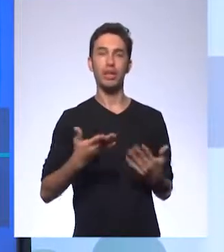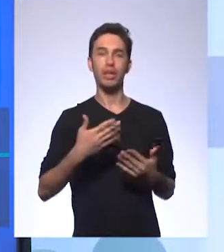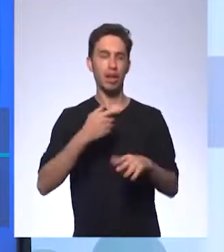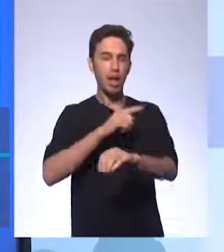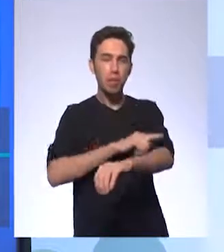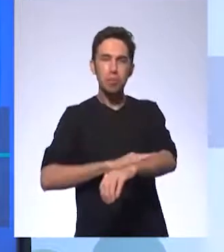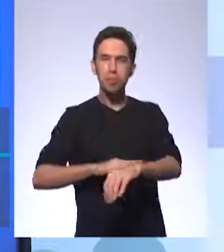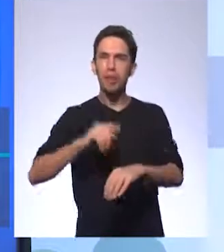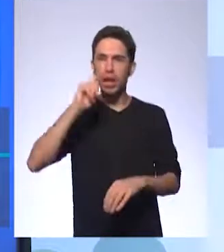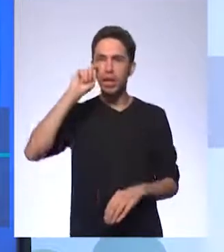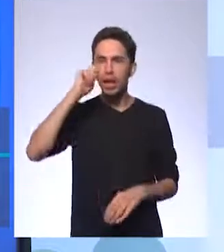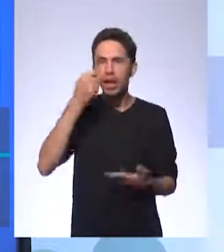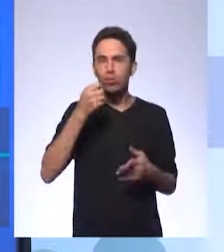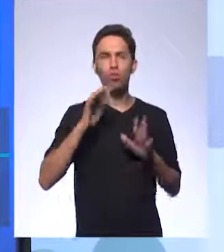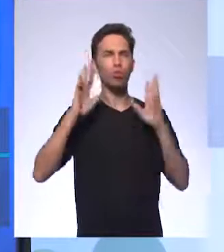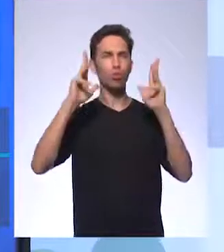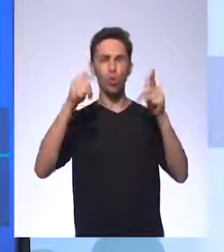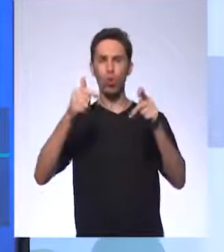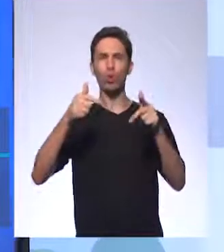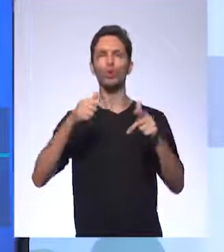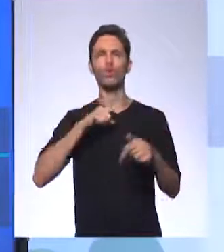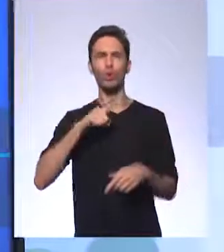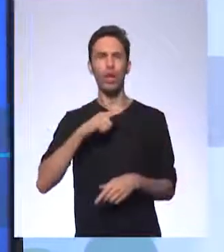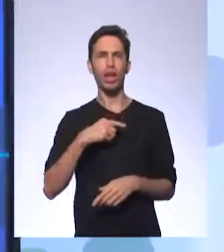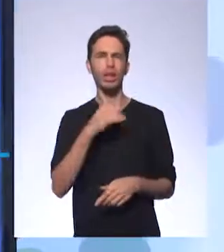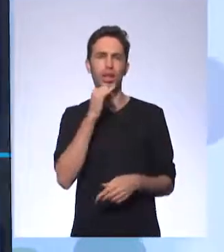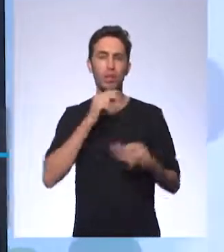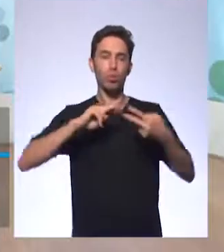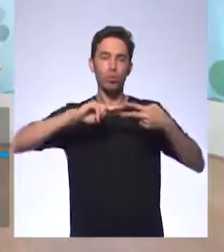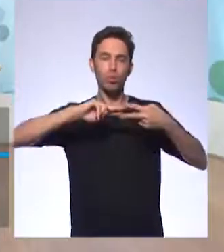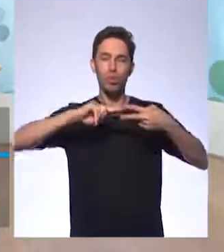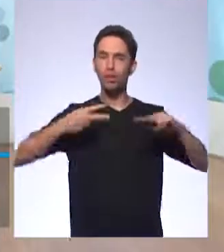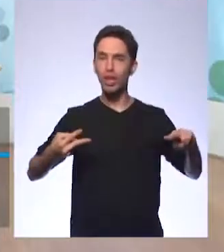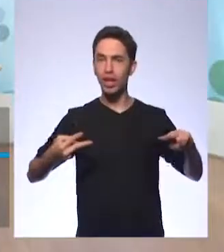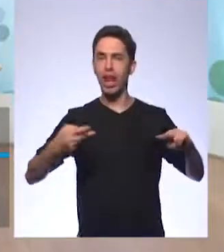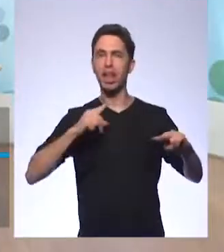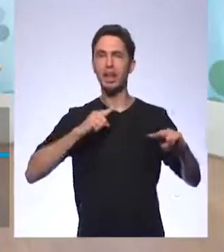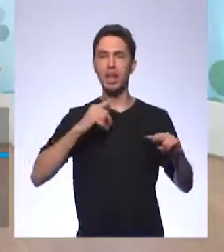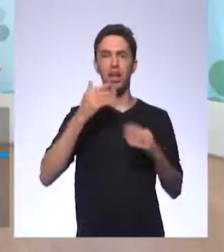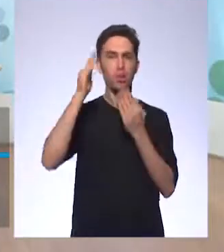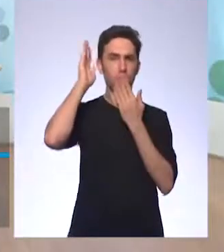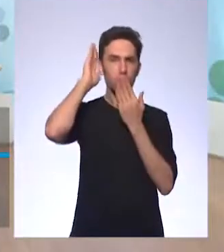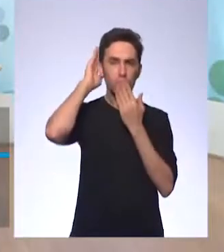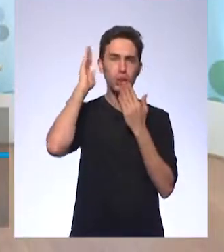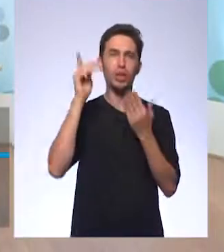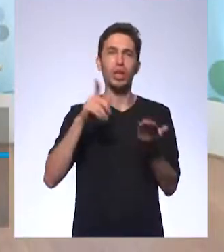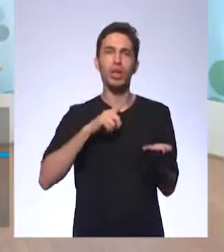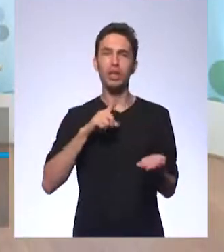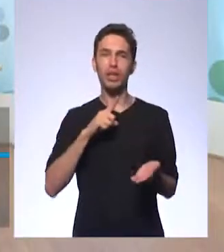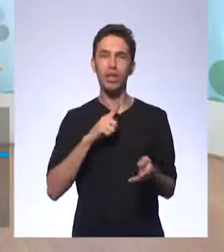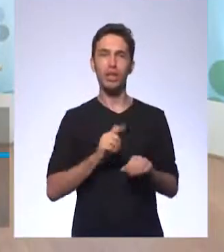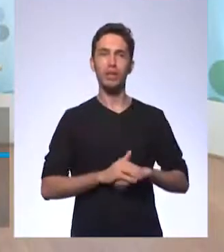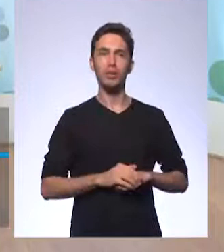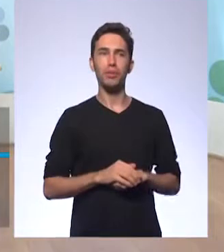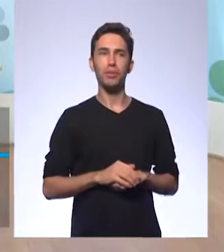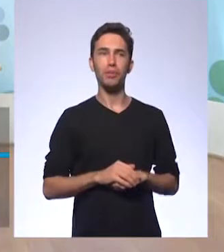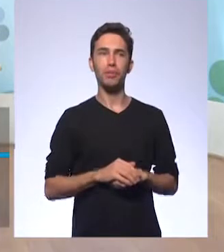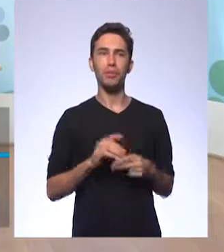negras, porque todos nós somos, né? No meu DNA, professora Janaína, tem indígena, tem